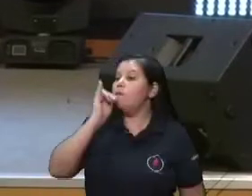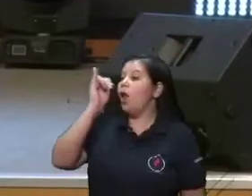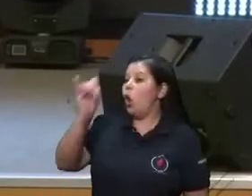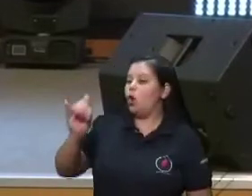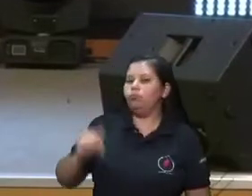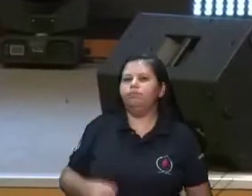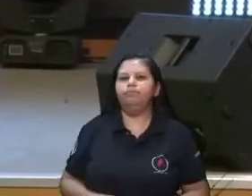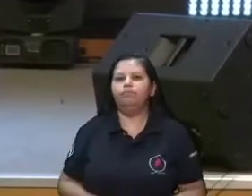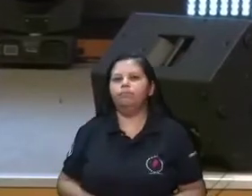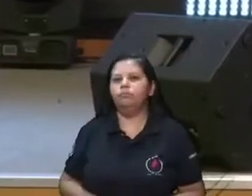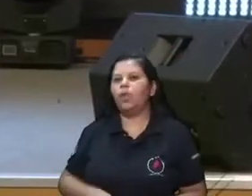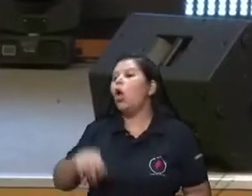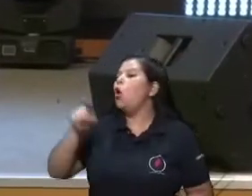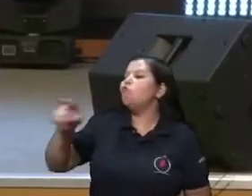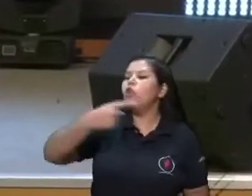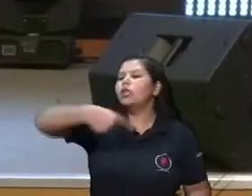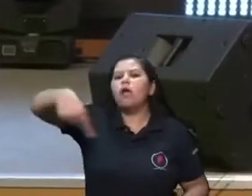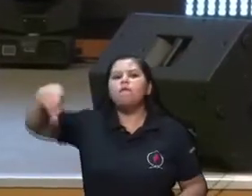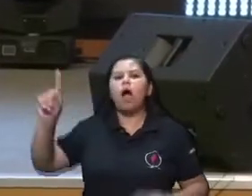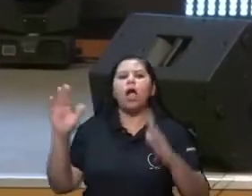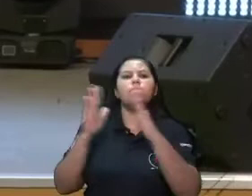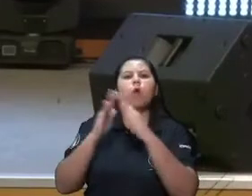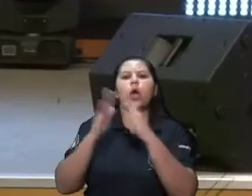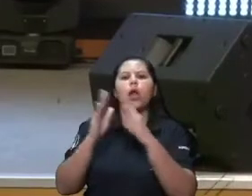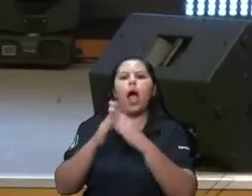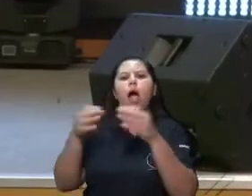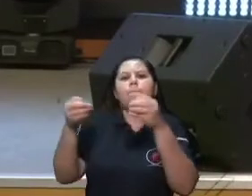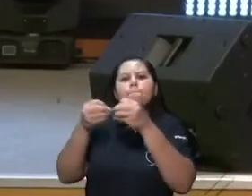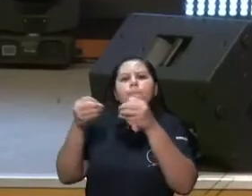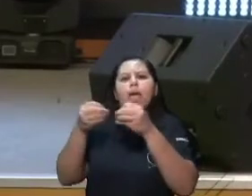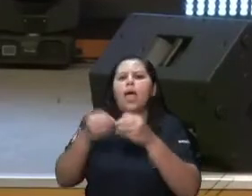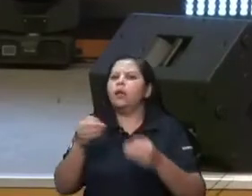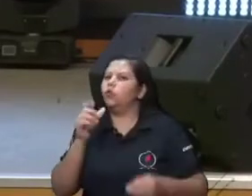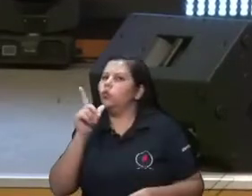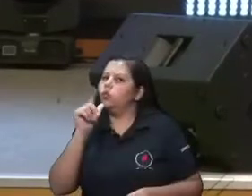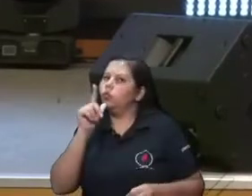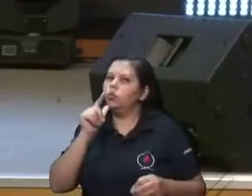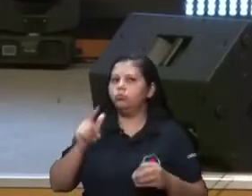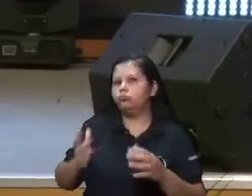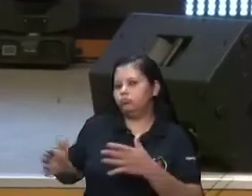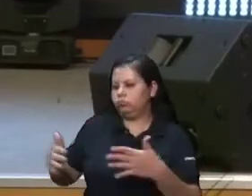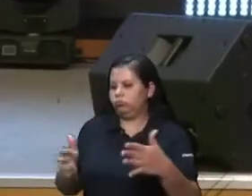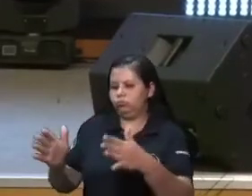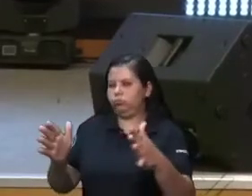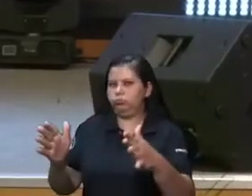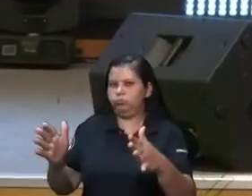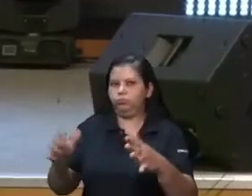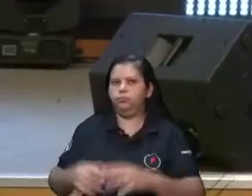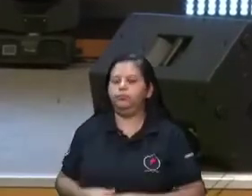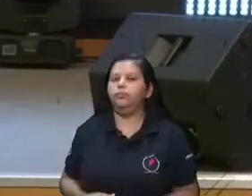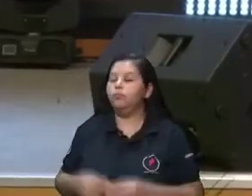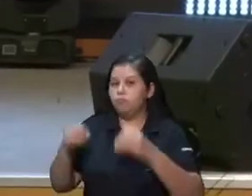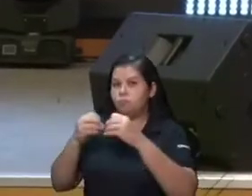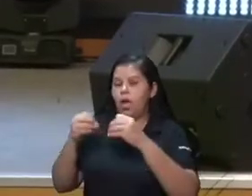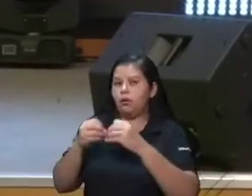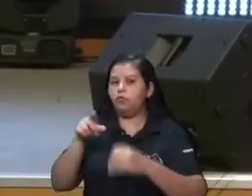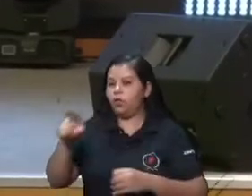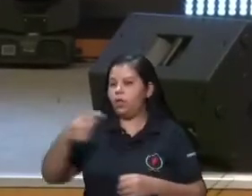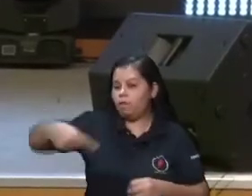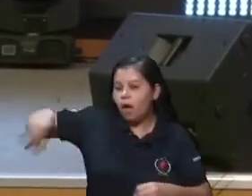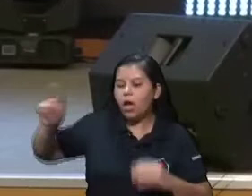você vai habitar no litoral, versículo 13, Gênesis, você vai habitar no litoral, você vai